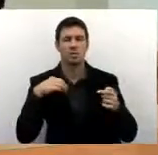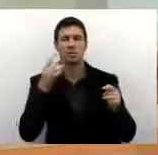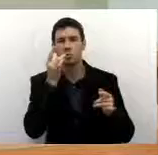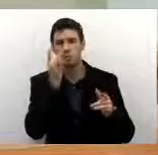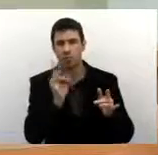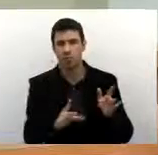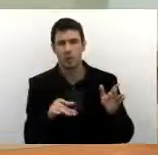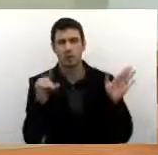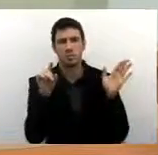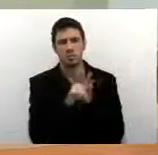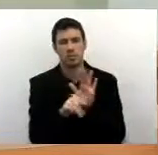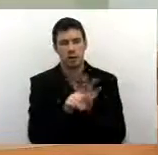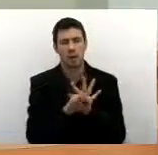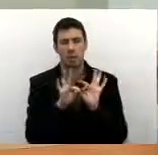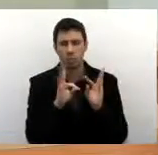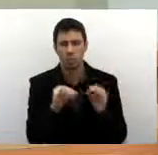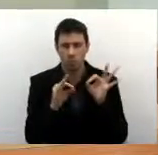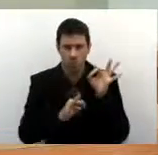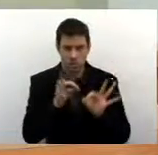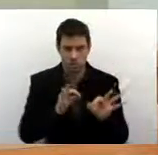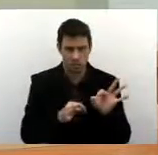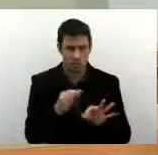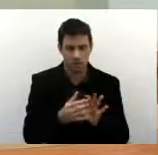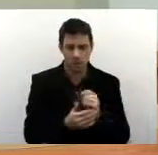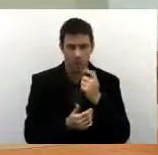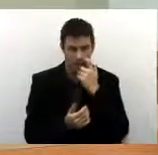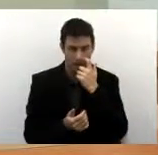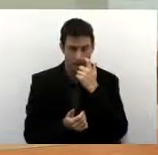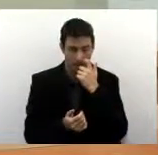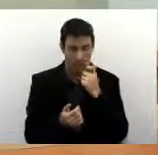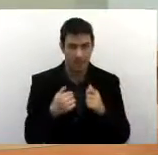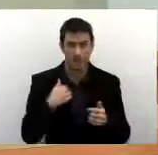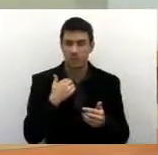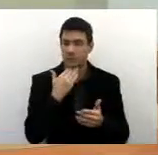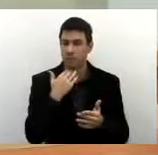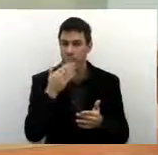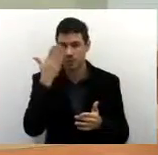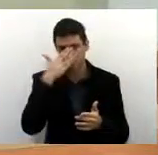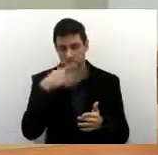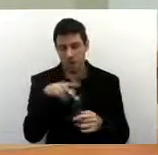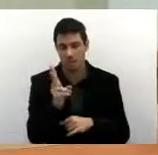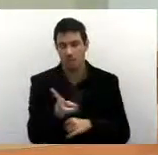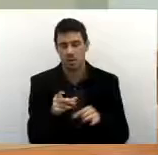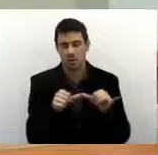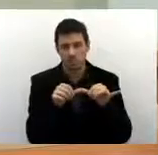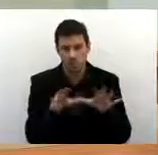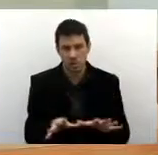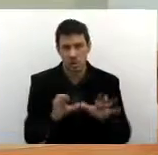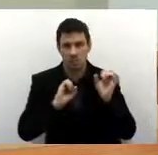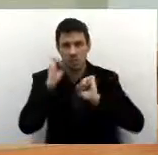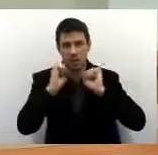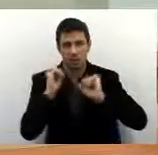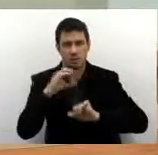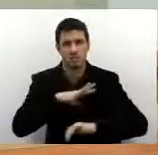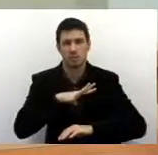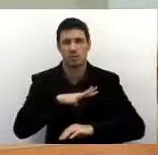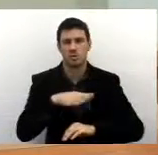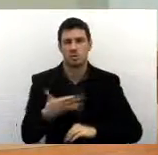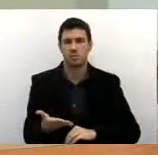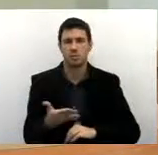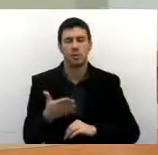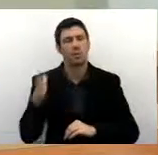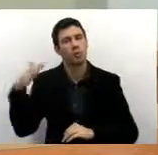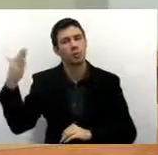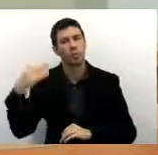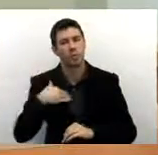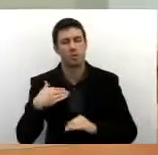eu faço uma crítica no todo o executivo, em relação a mantermos as empresas aqui no nosso município. Quando